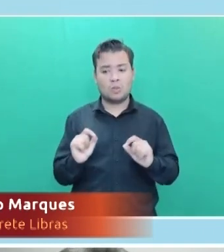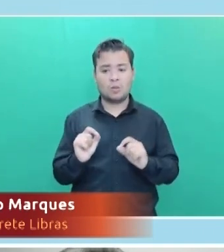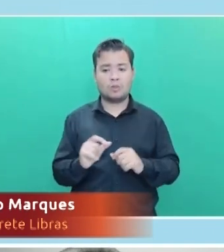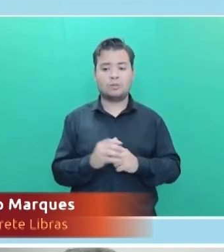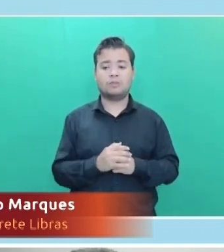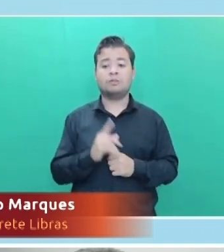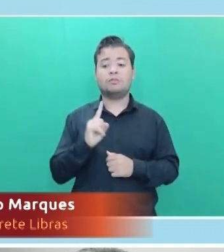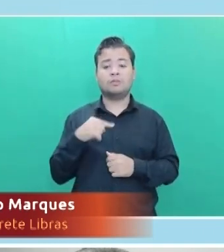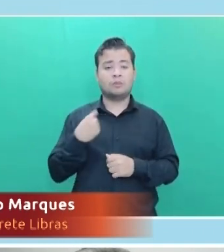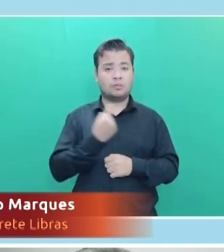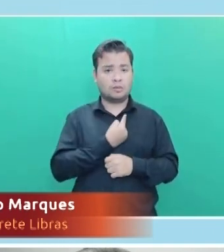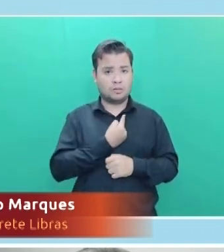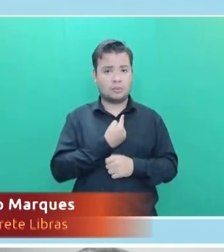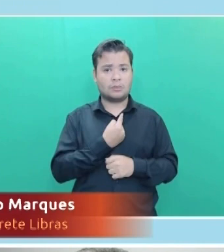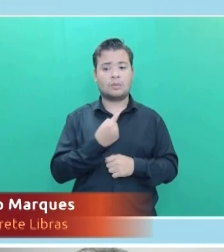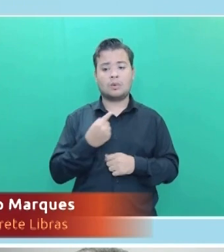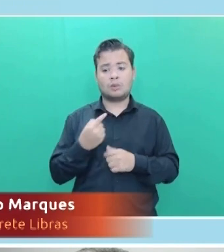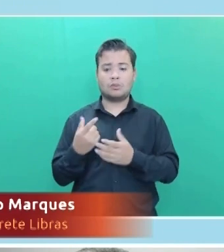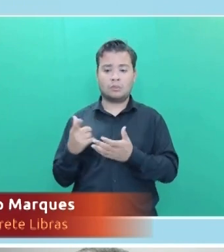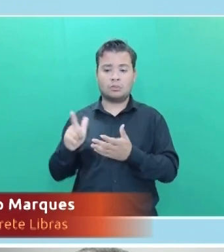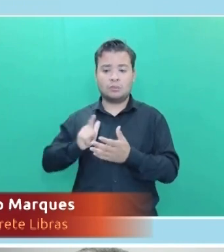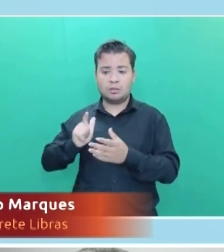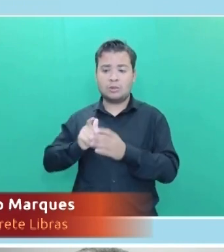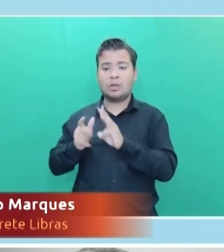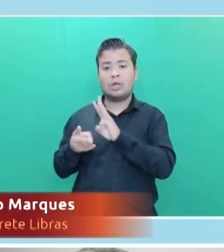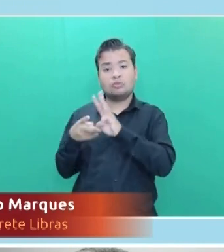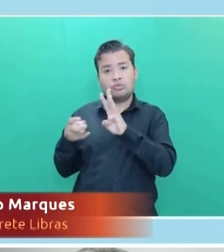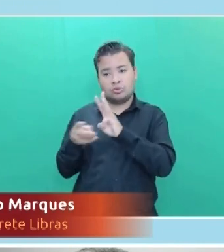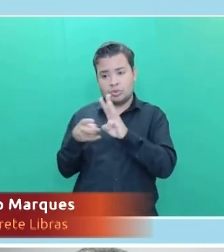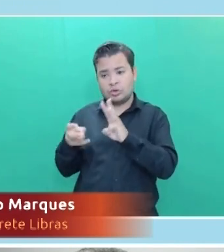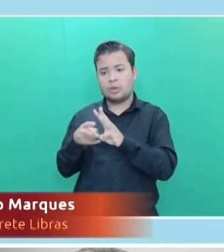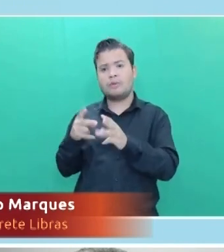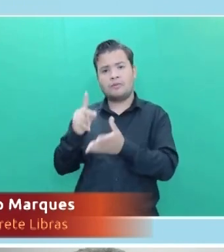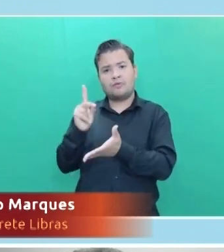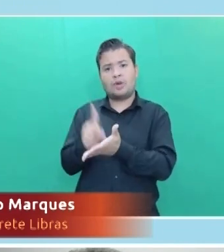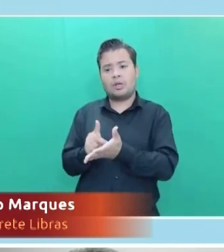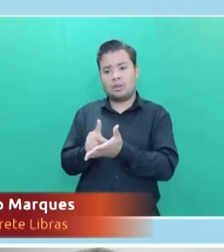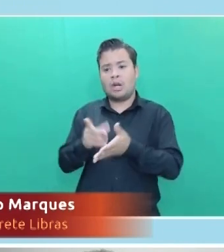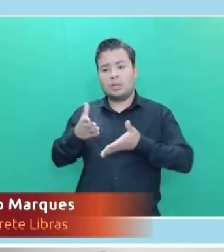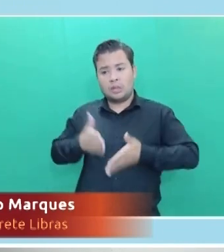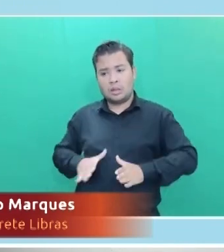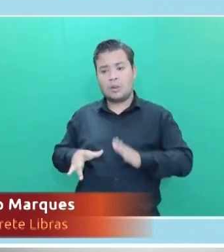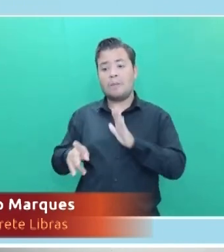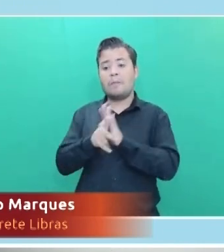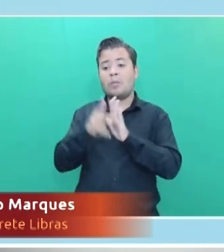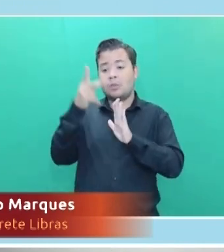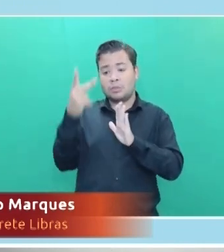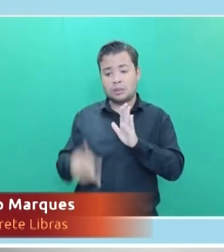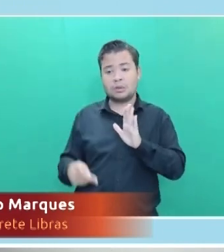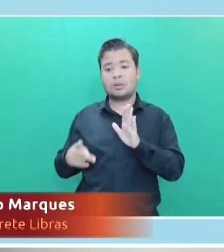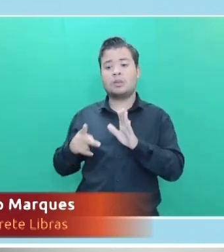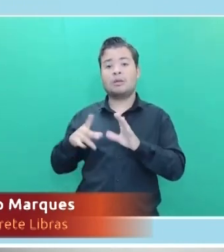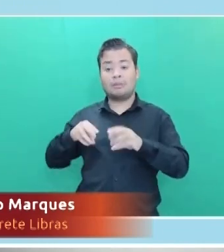nós que era originário dessa terra, então a gente tem que ter participação, sim.